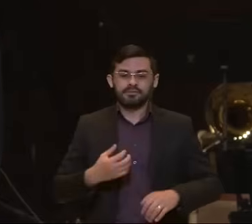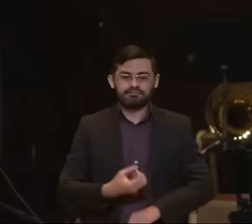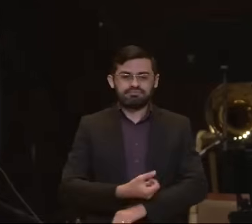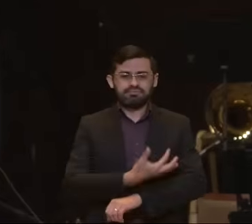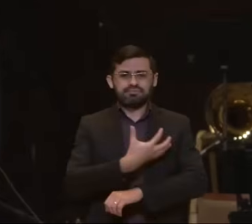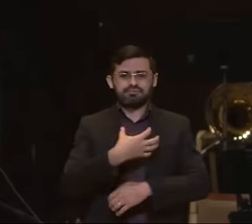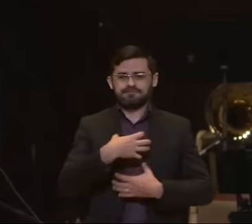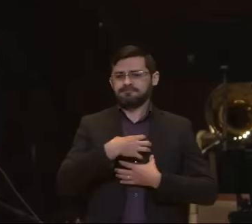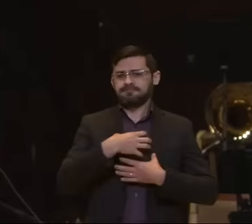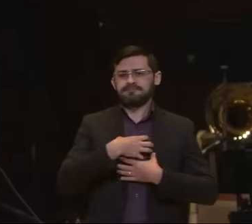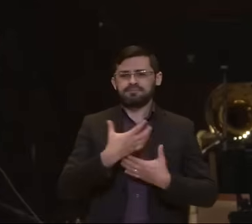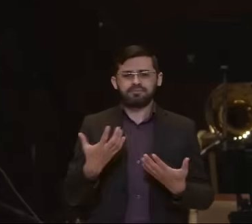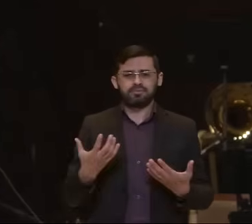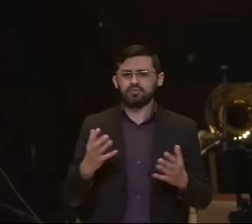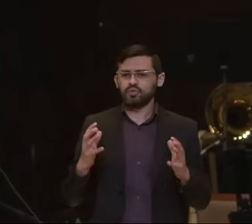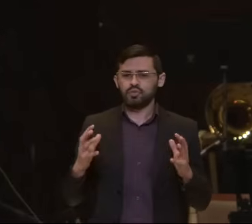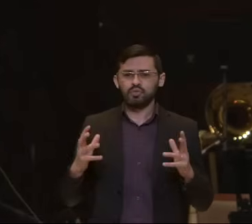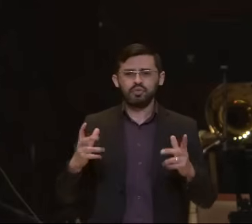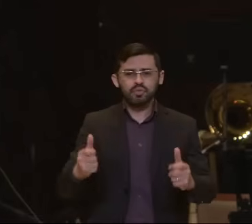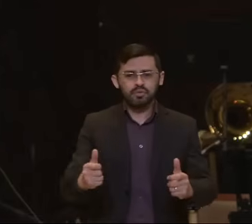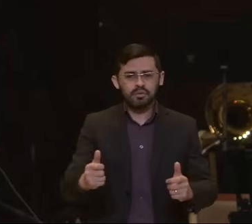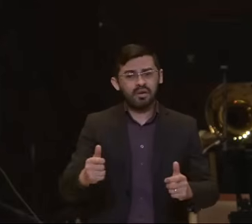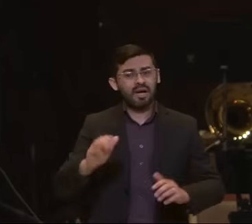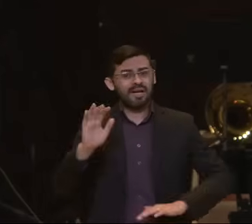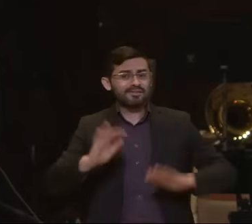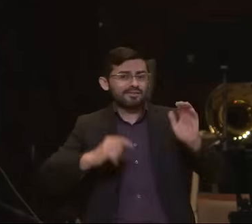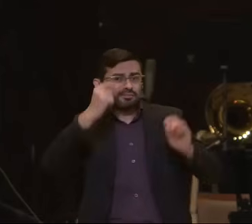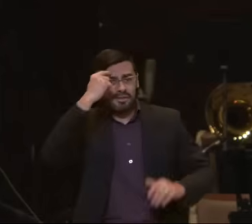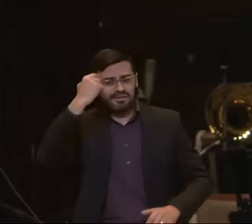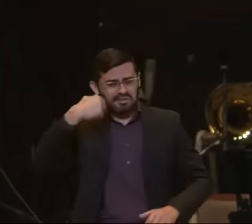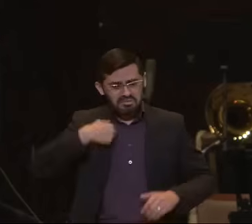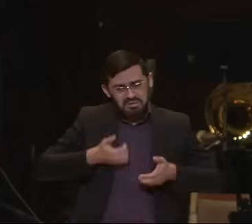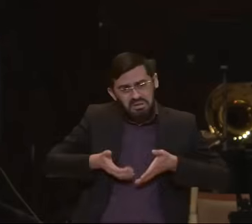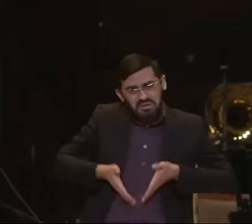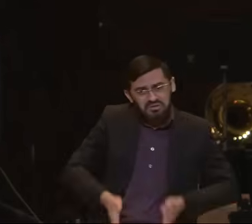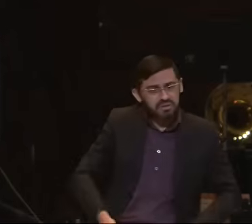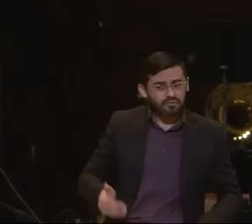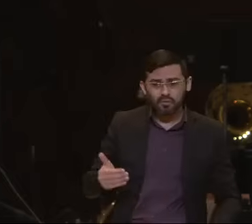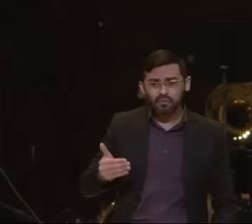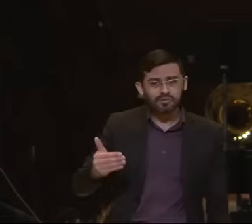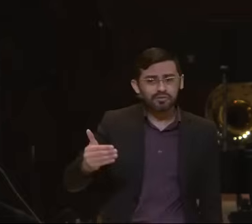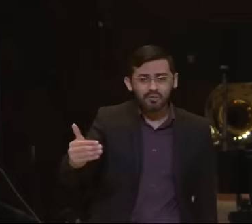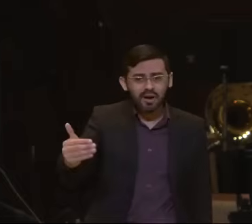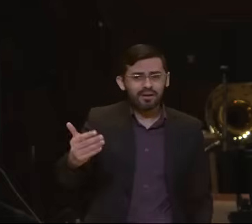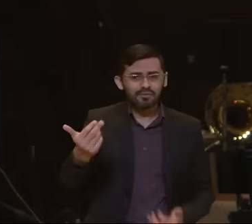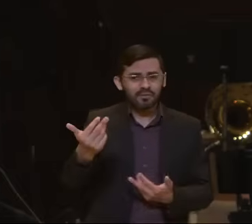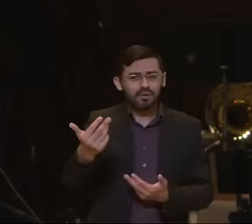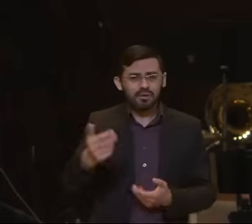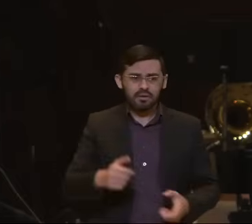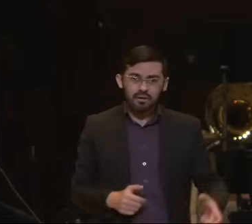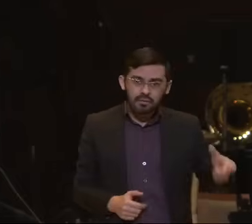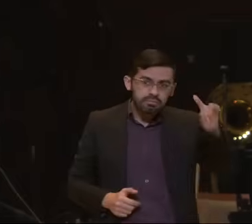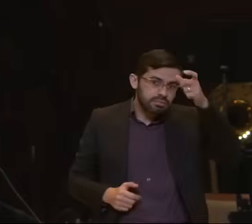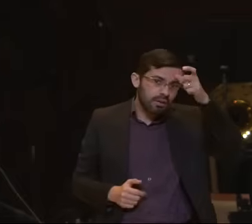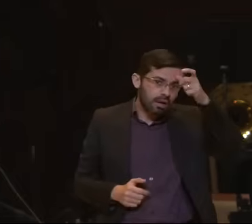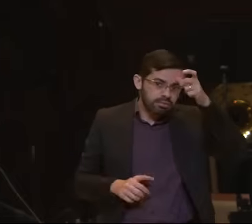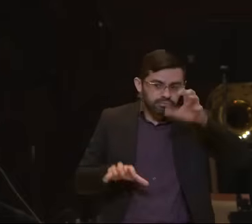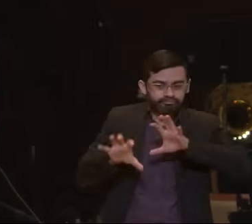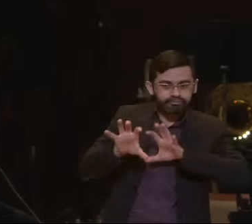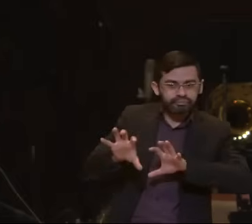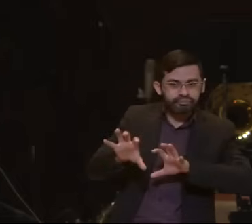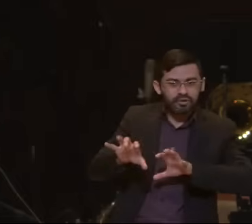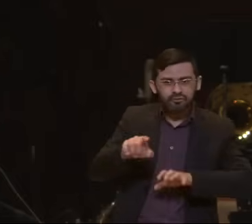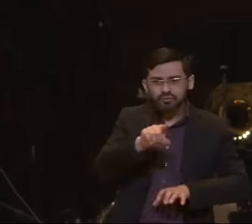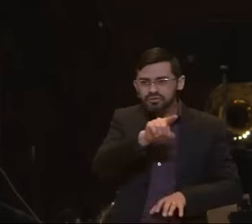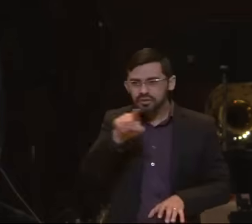temperamento. Eu nasci assim, vou morrer assim. Essa palavra é do diabo. Você